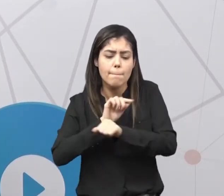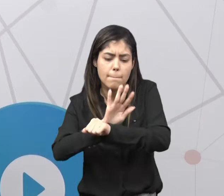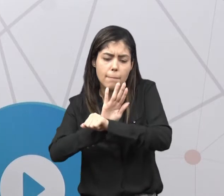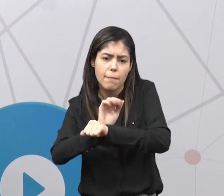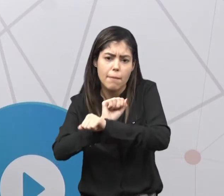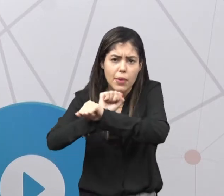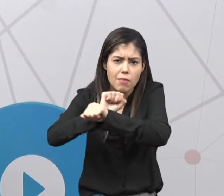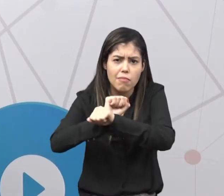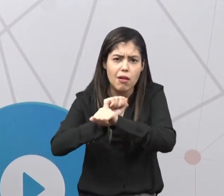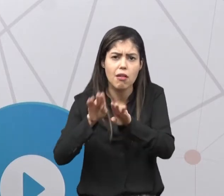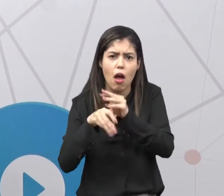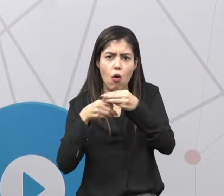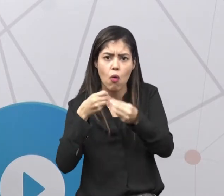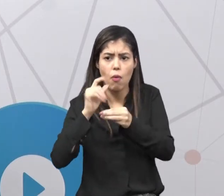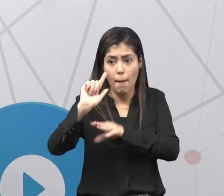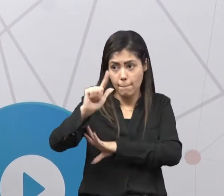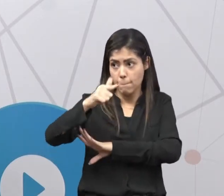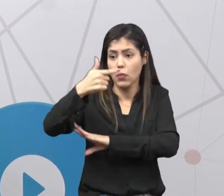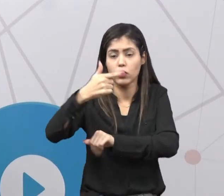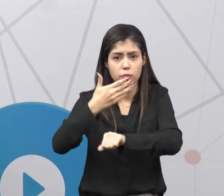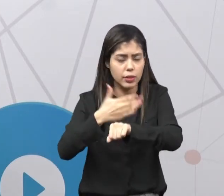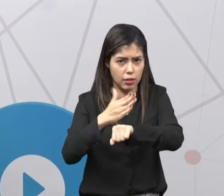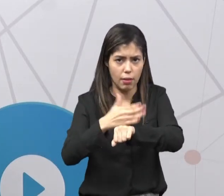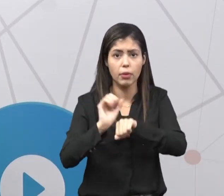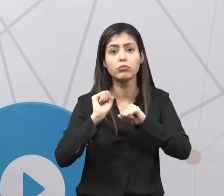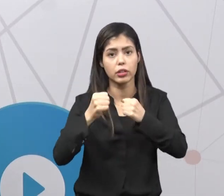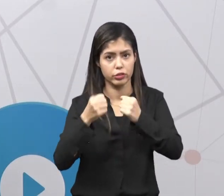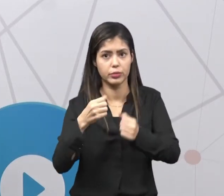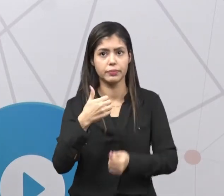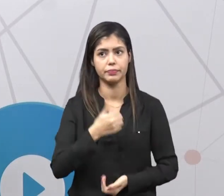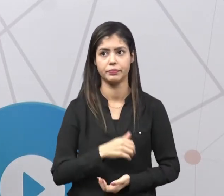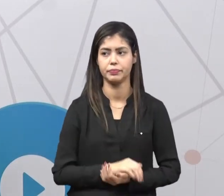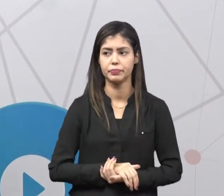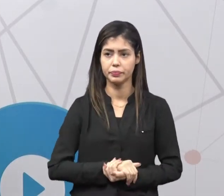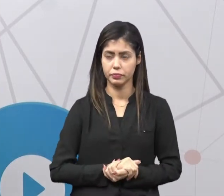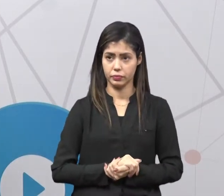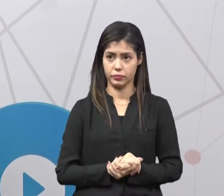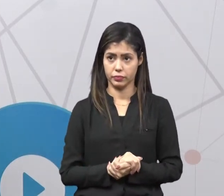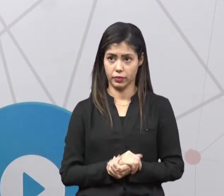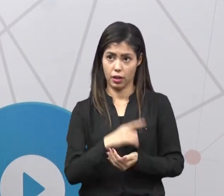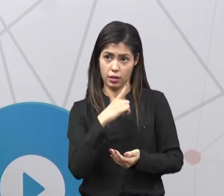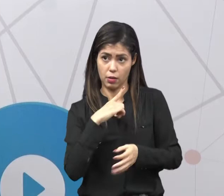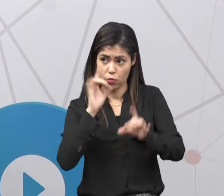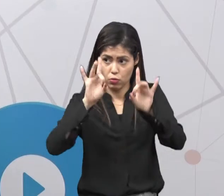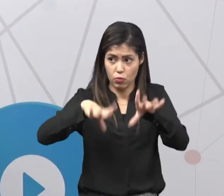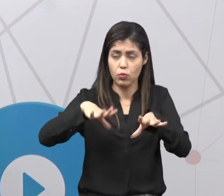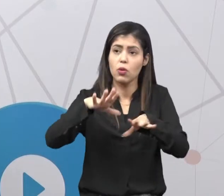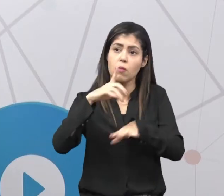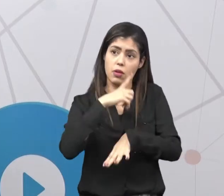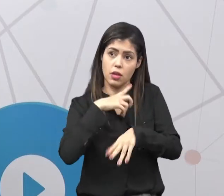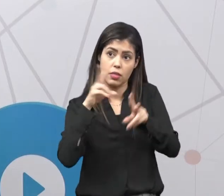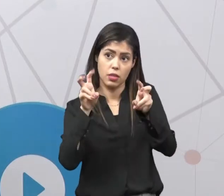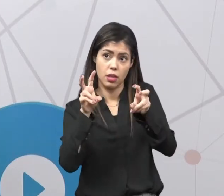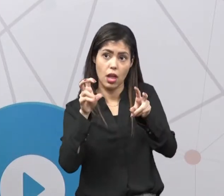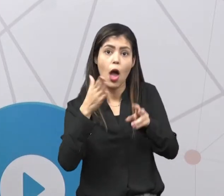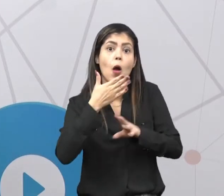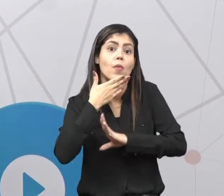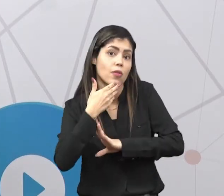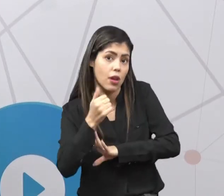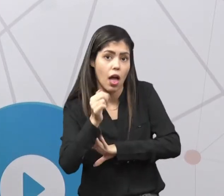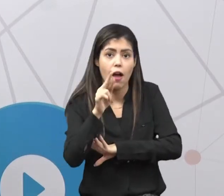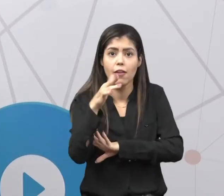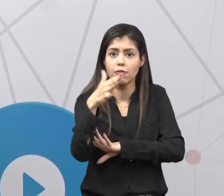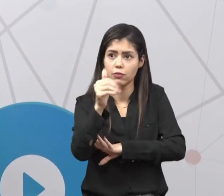seu corpo para as próximas atividades, ok? E ainda temos o último tópico aqui, que é melhorar